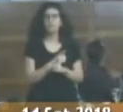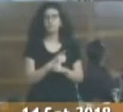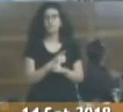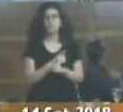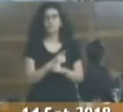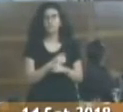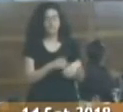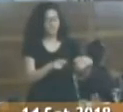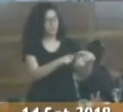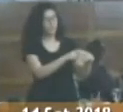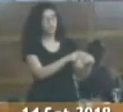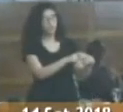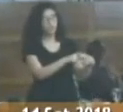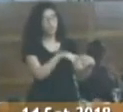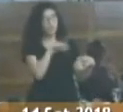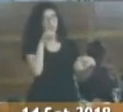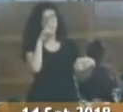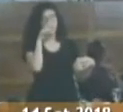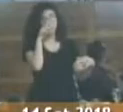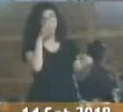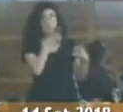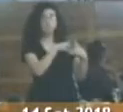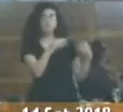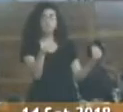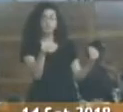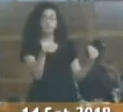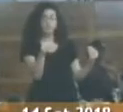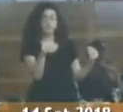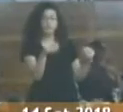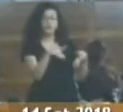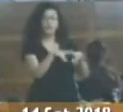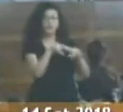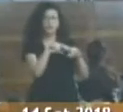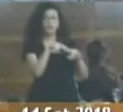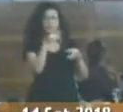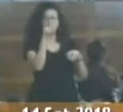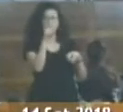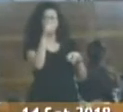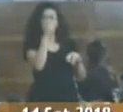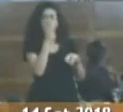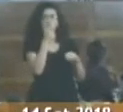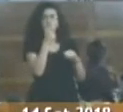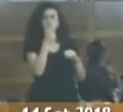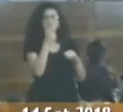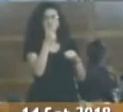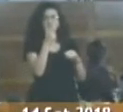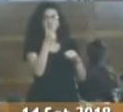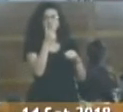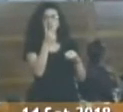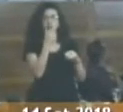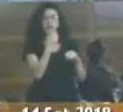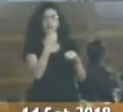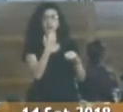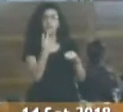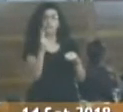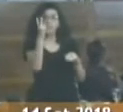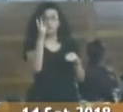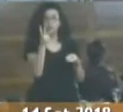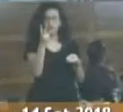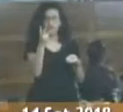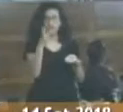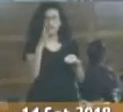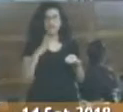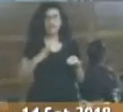por conta de ser uma espécie, um organismo muito saboroso, ter um alto valor comercial.